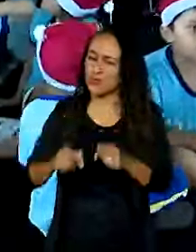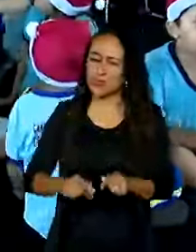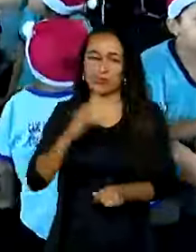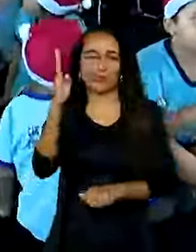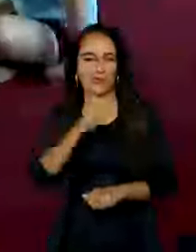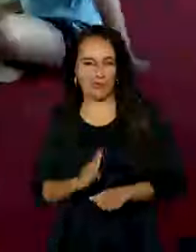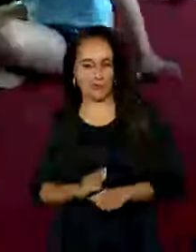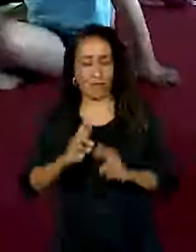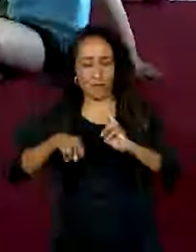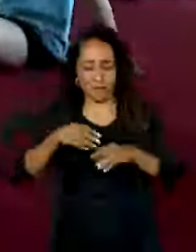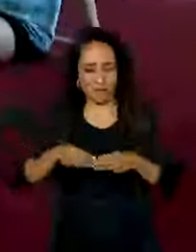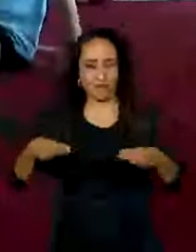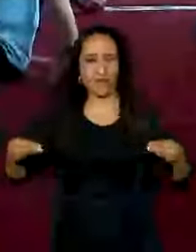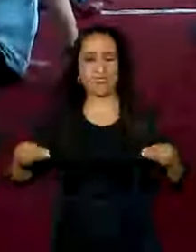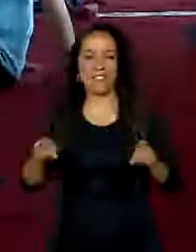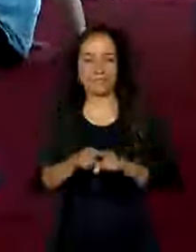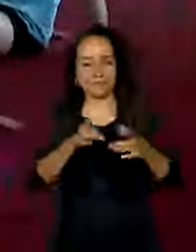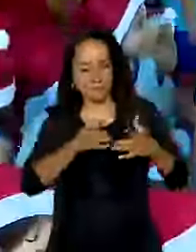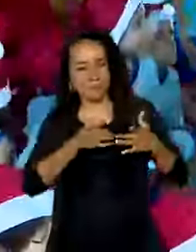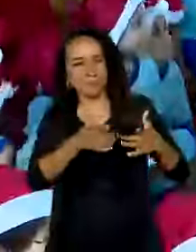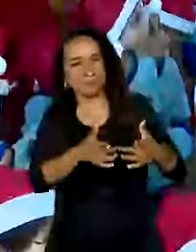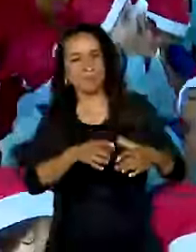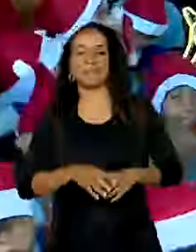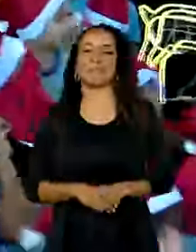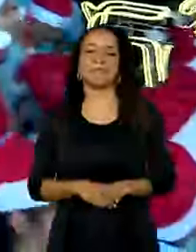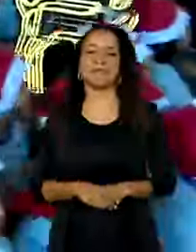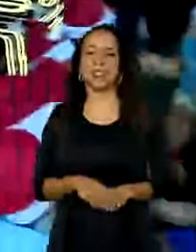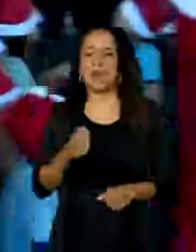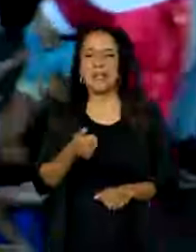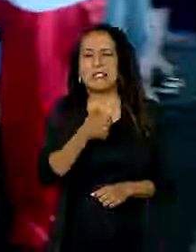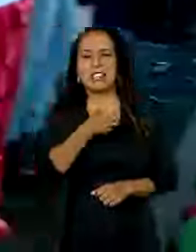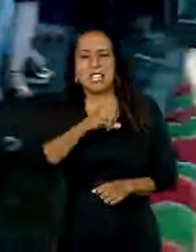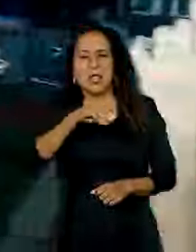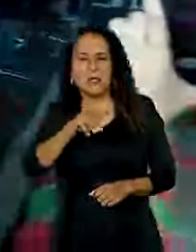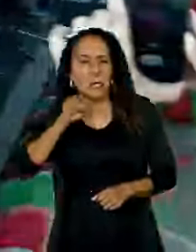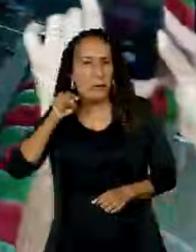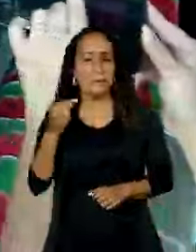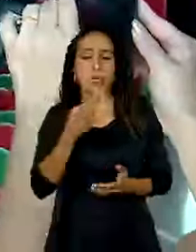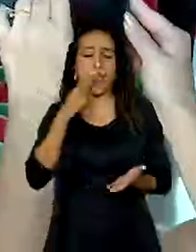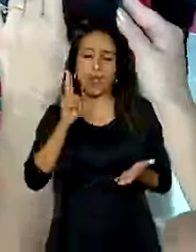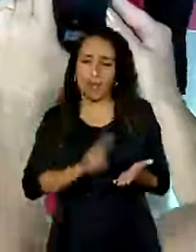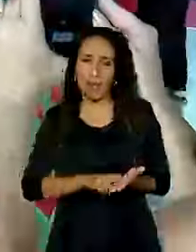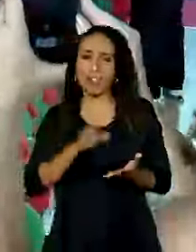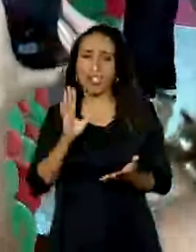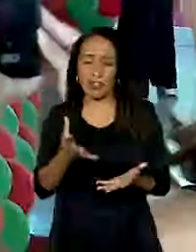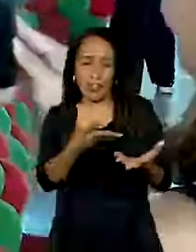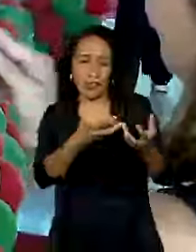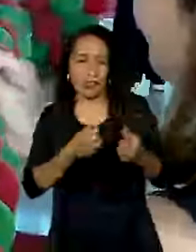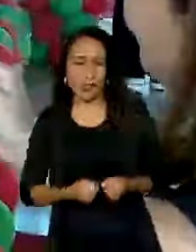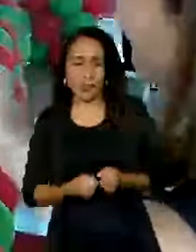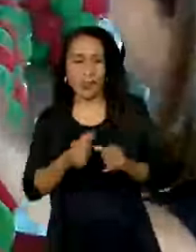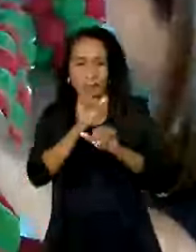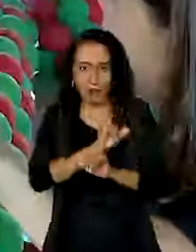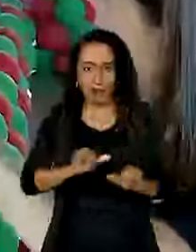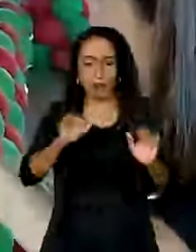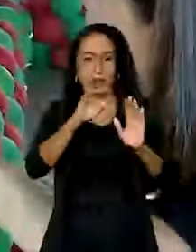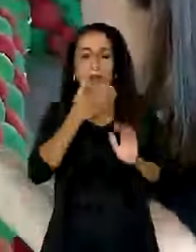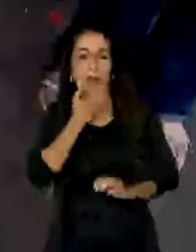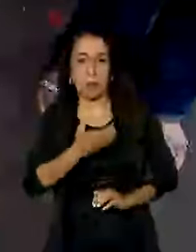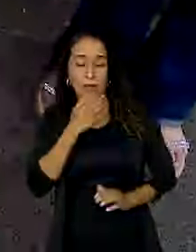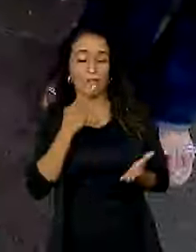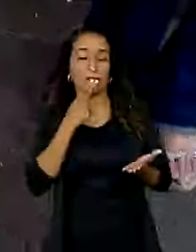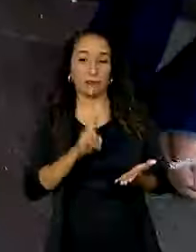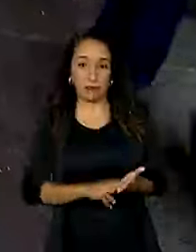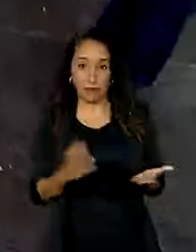com presentes e solidariedade. Quase 190 mil cartas já foram adotadas na campanha do Papai Noel dos